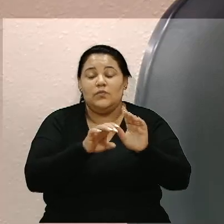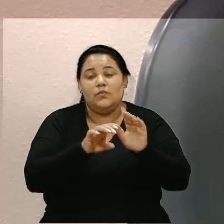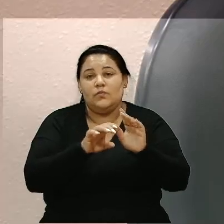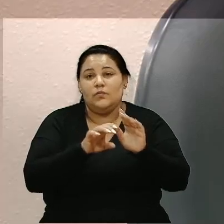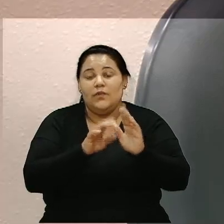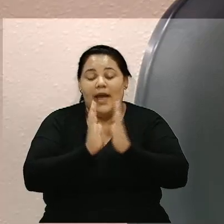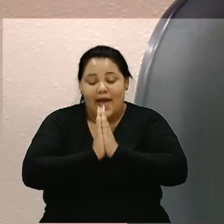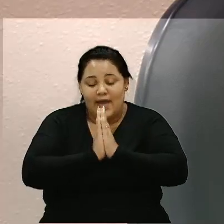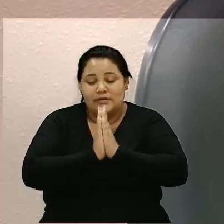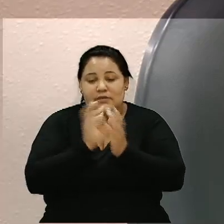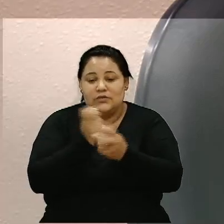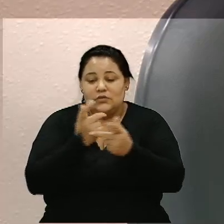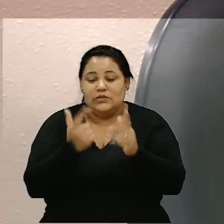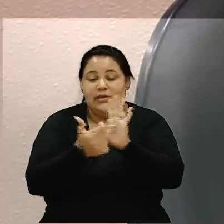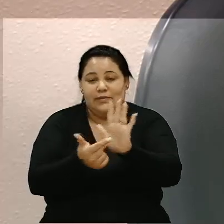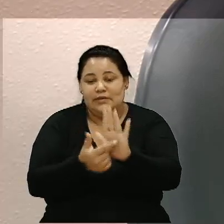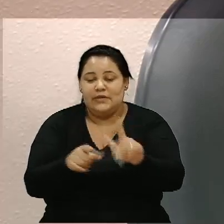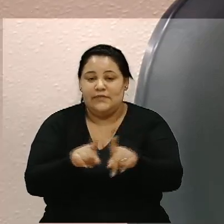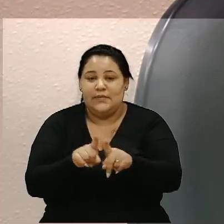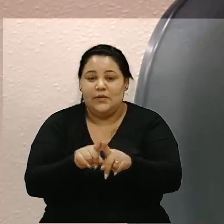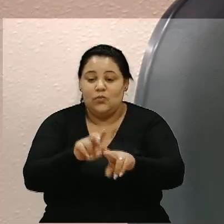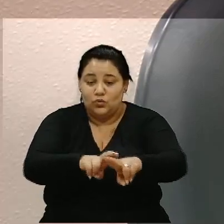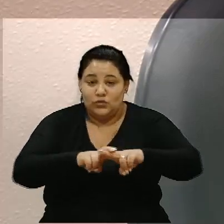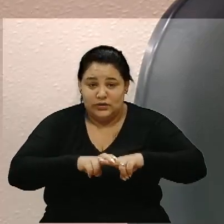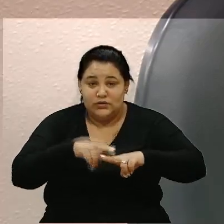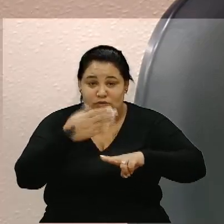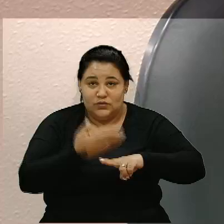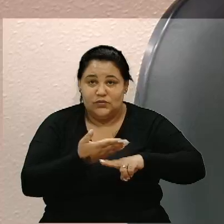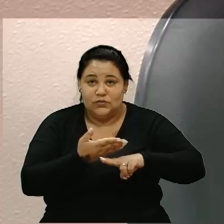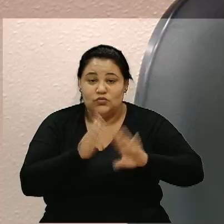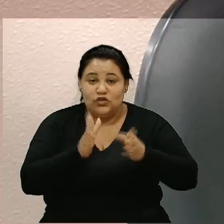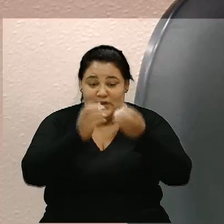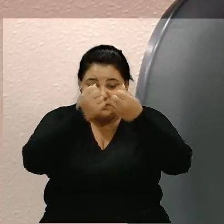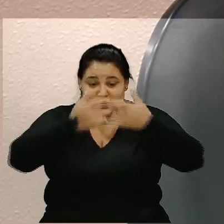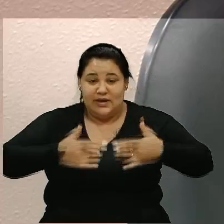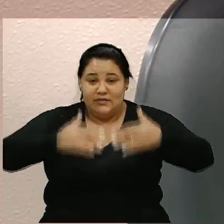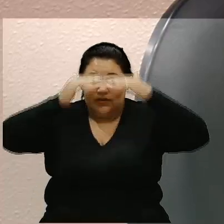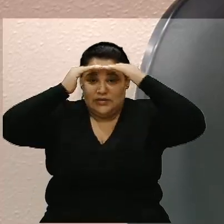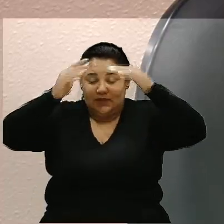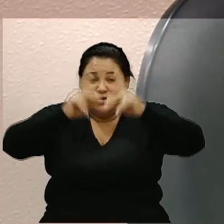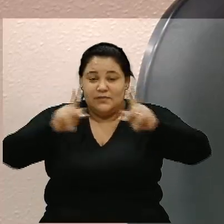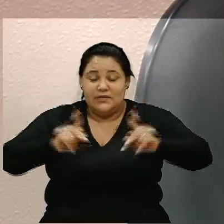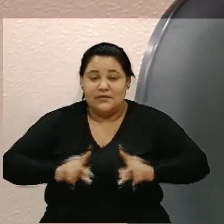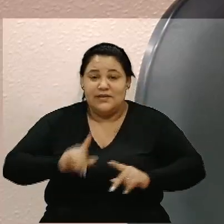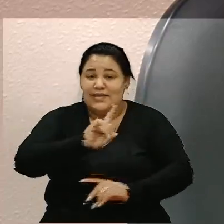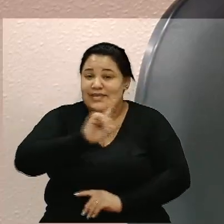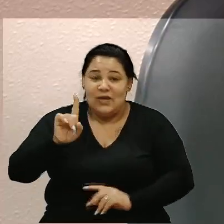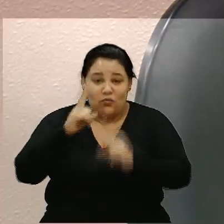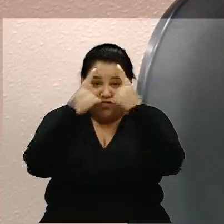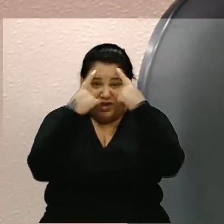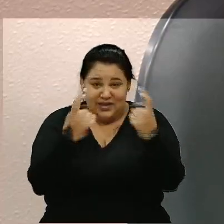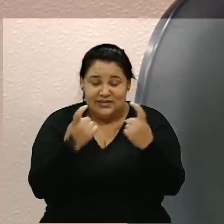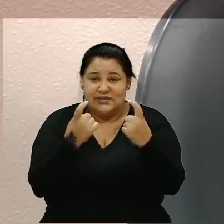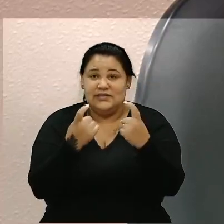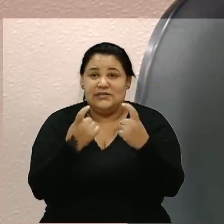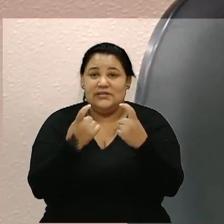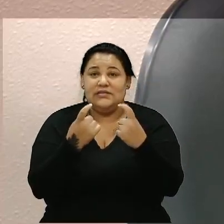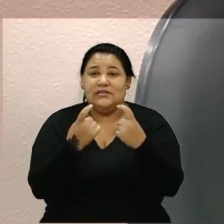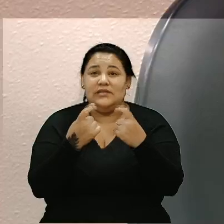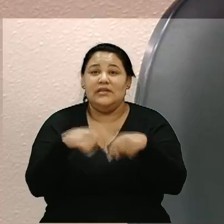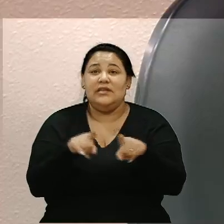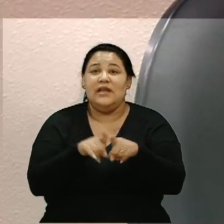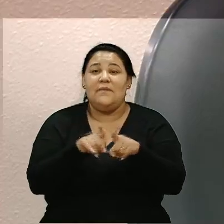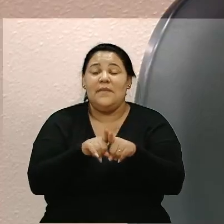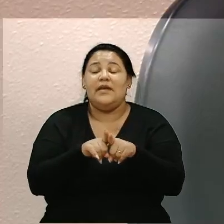sendo apresentadas ali. Portanto, a partir do pressuposto do respeito, da paz, da não violência, da tolerância, voto